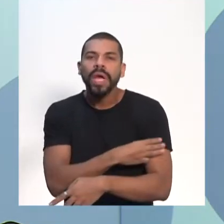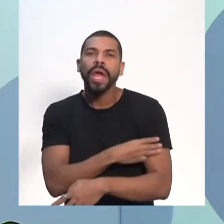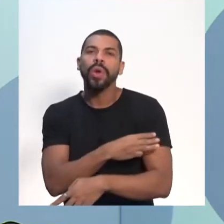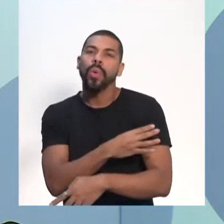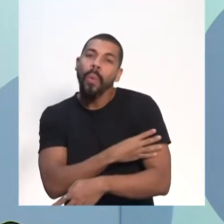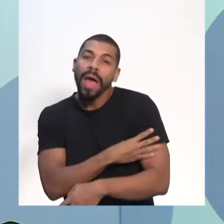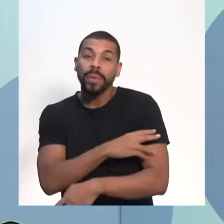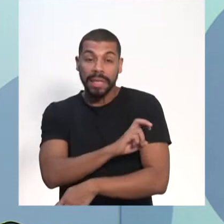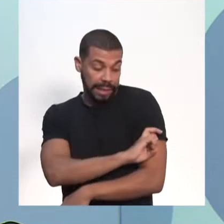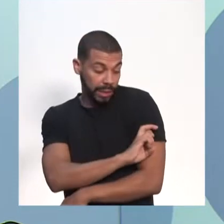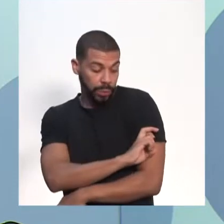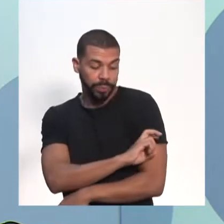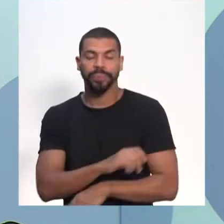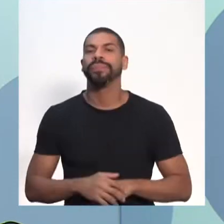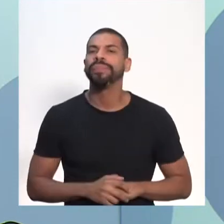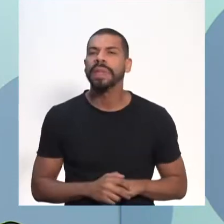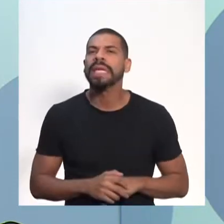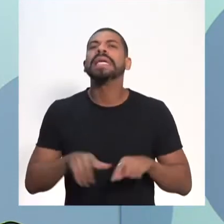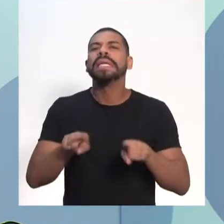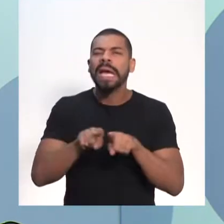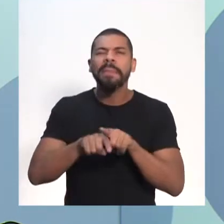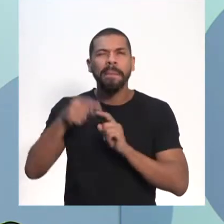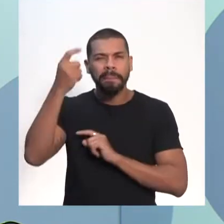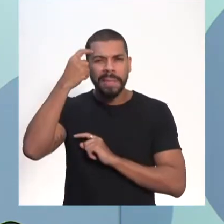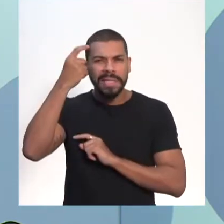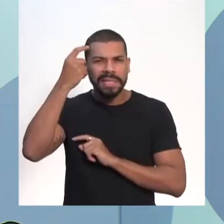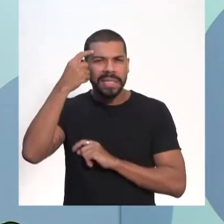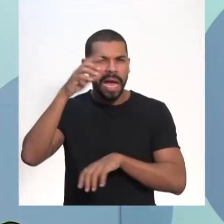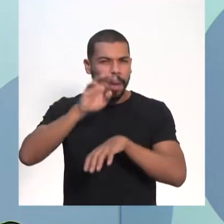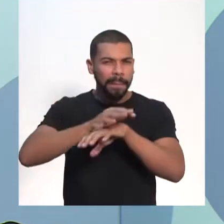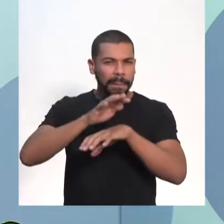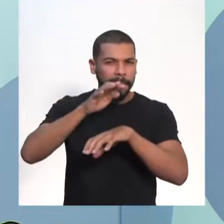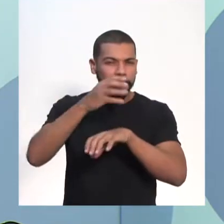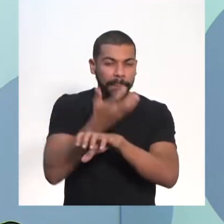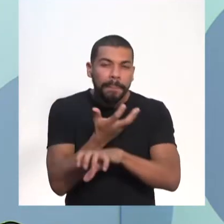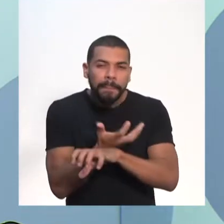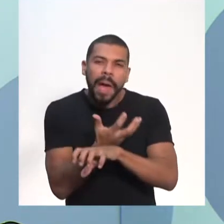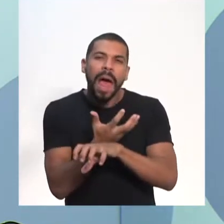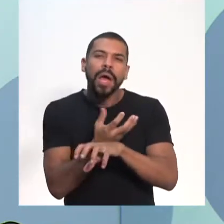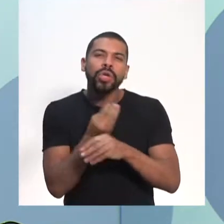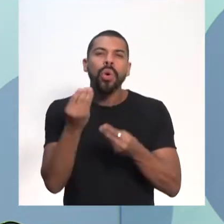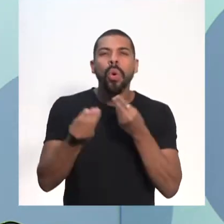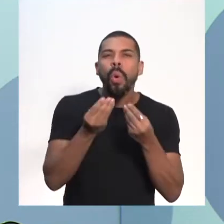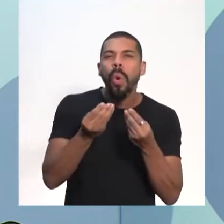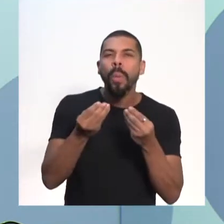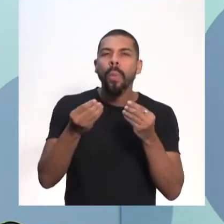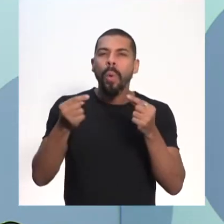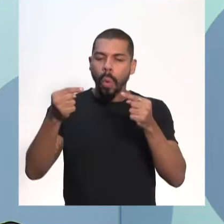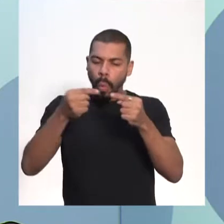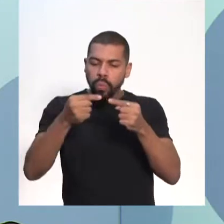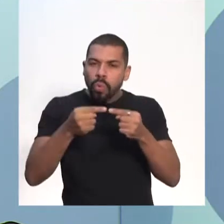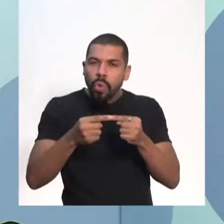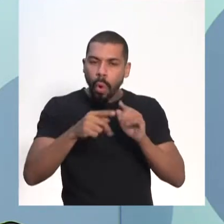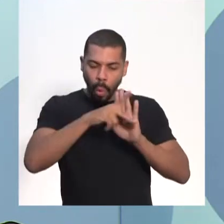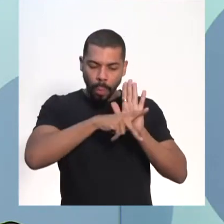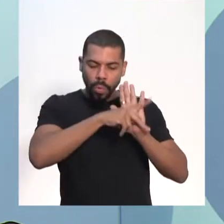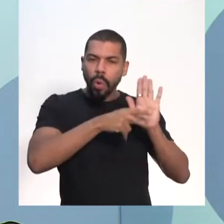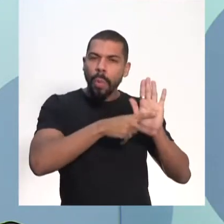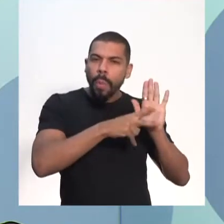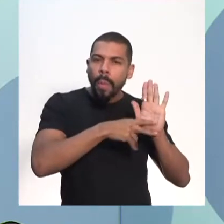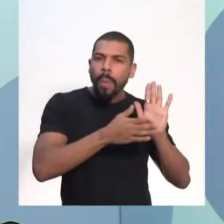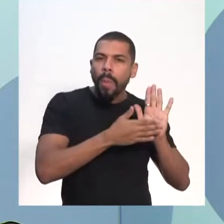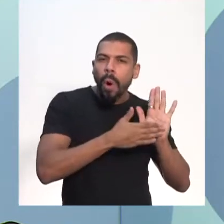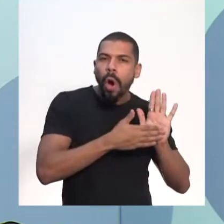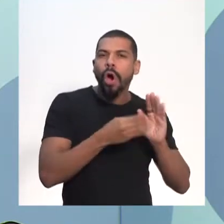quinto. E nós pensamos nessas habilidades de modo articulado com as propostas dos materiais do Ler e Escrever do